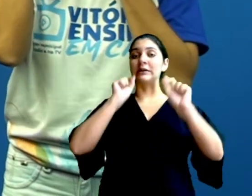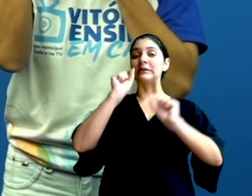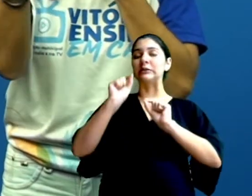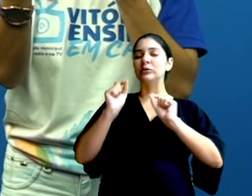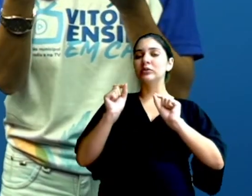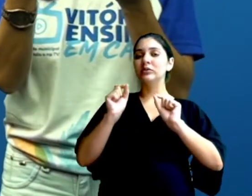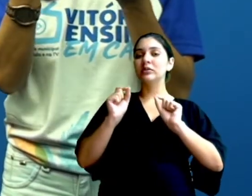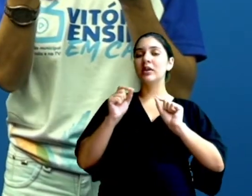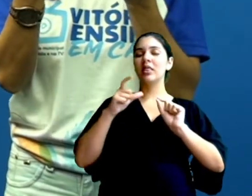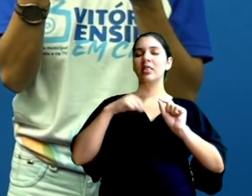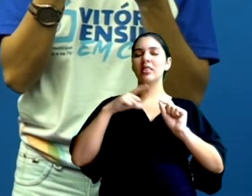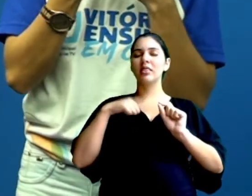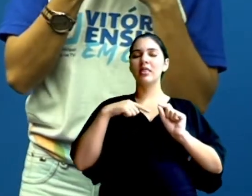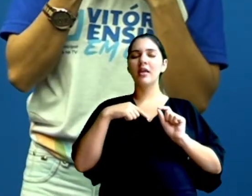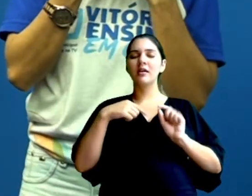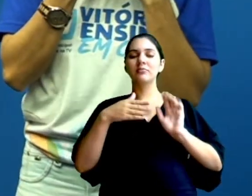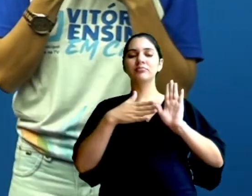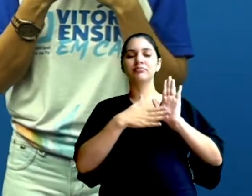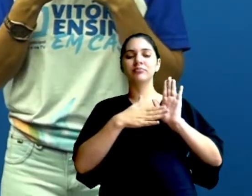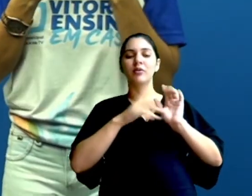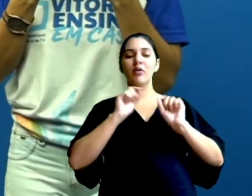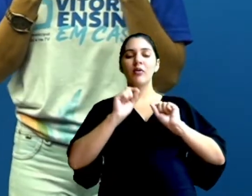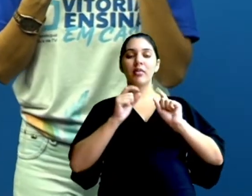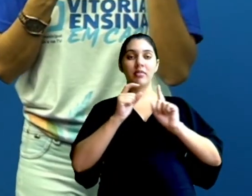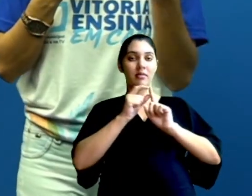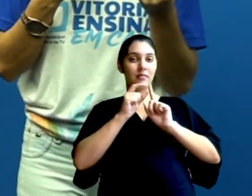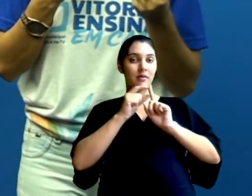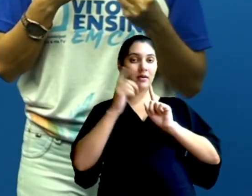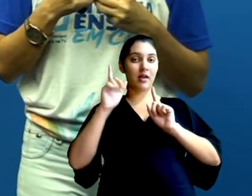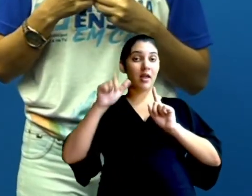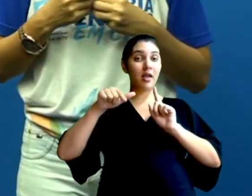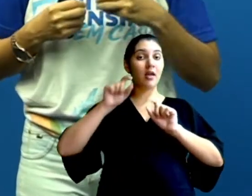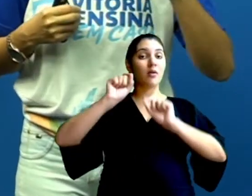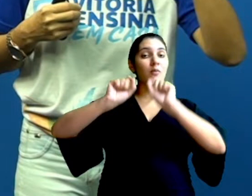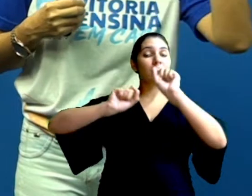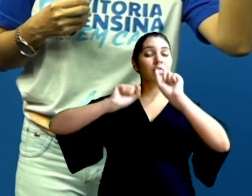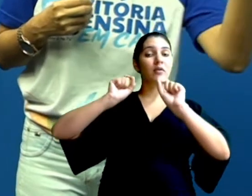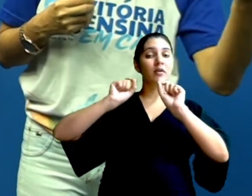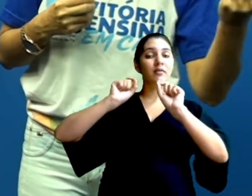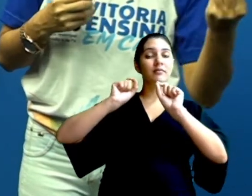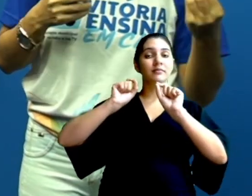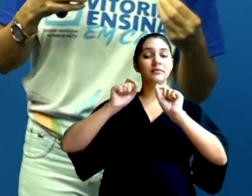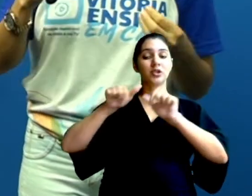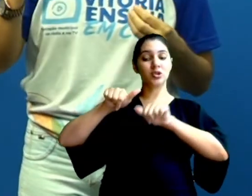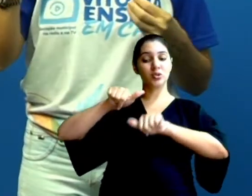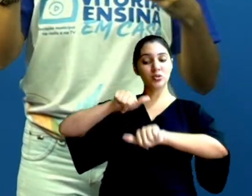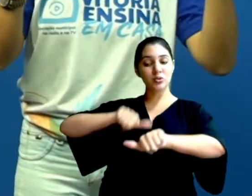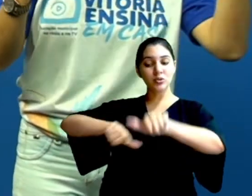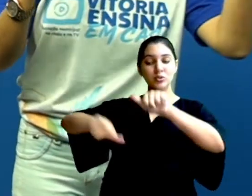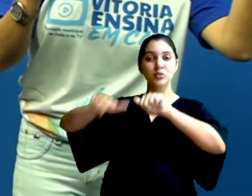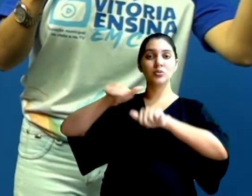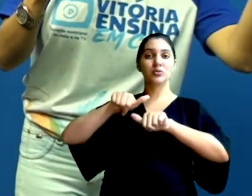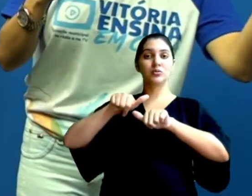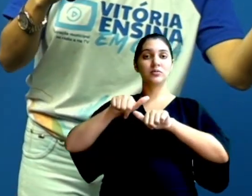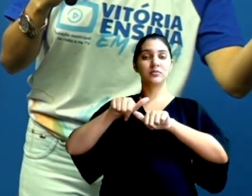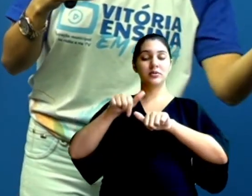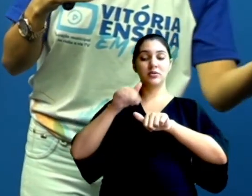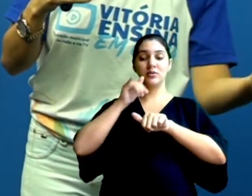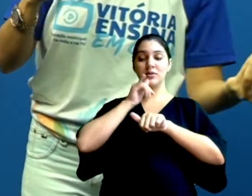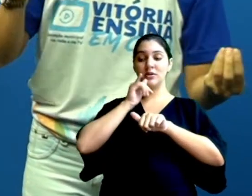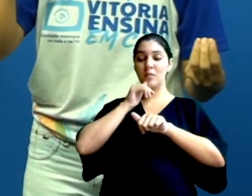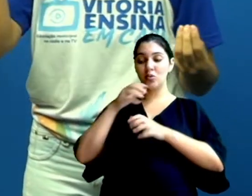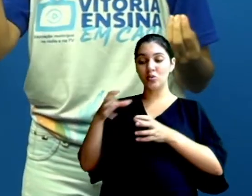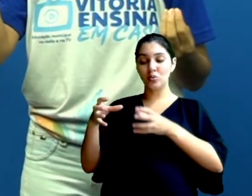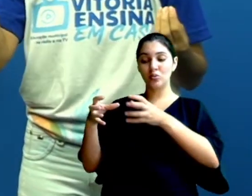sentido semântico da palavra sobre o ato de mudar de um